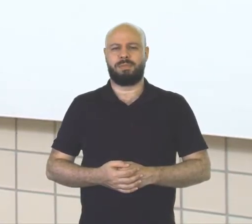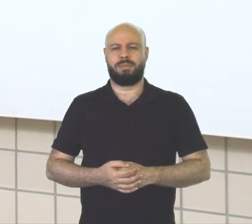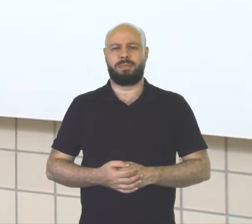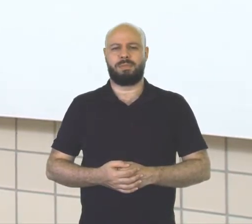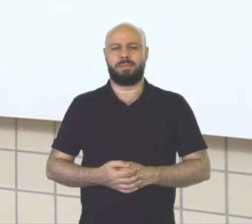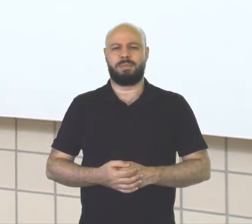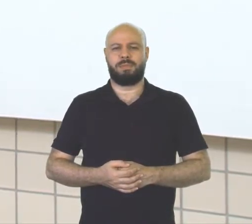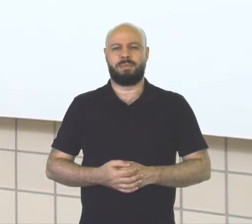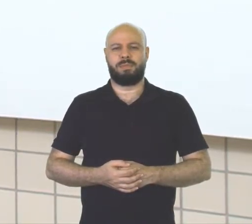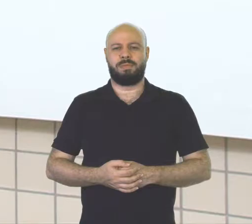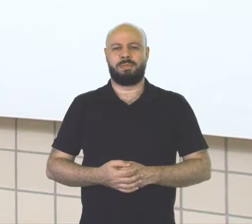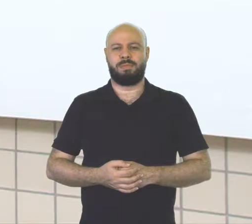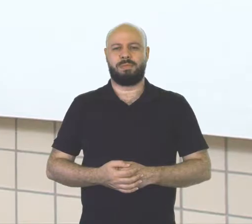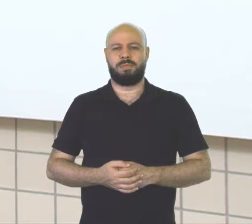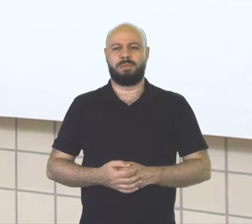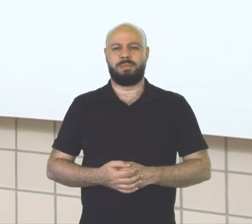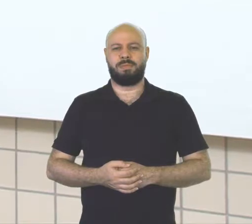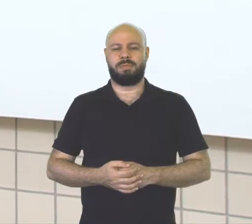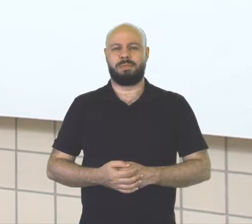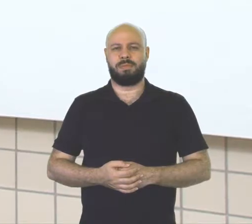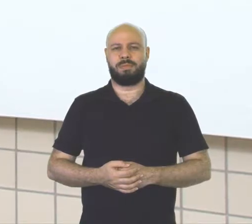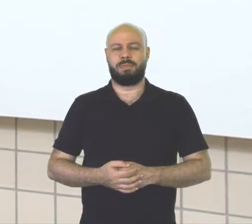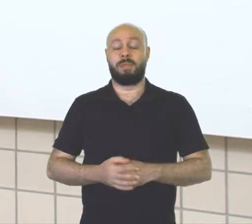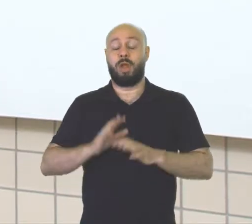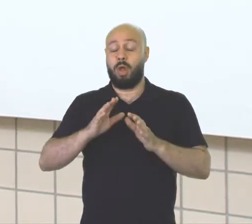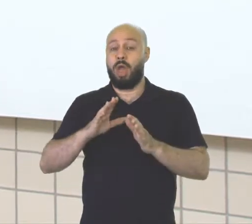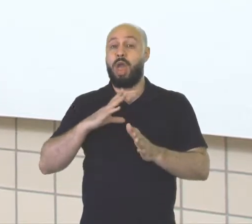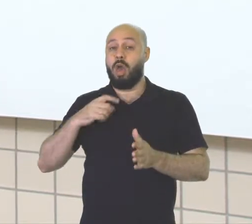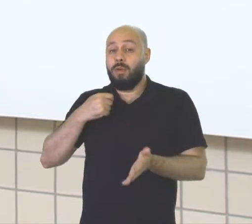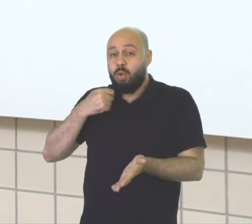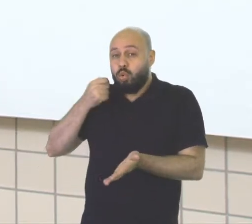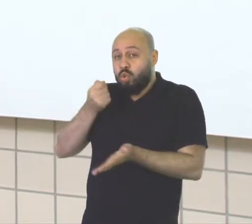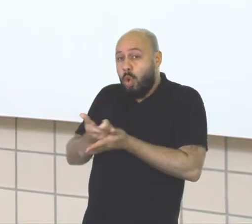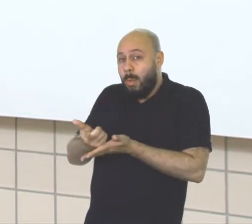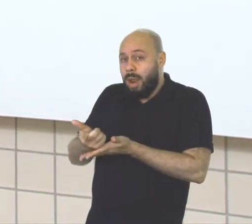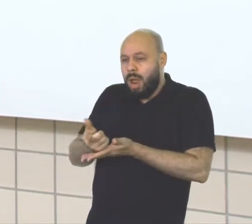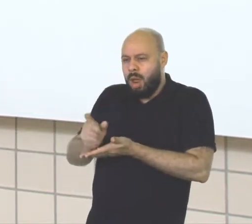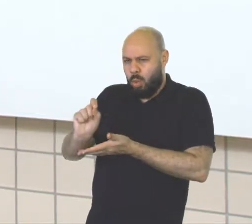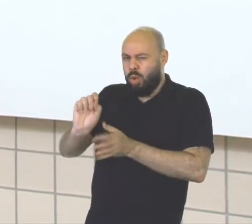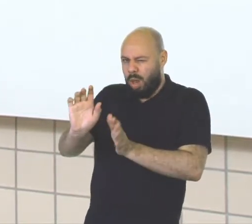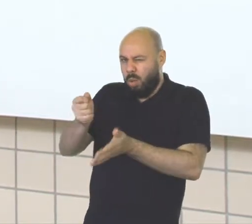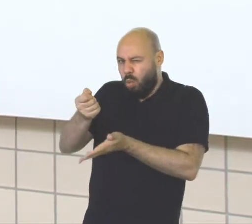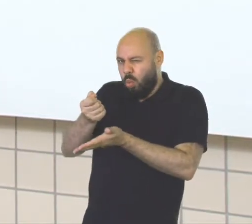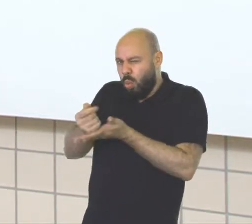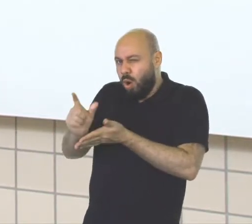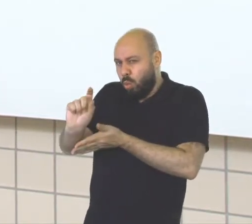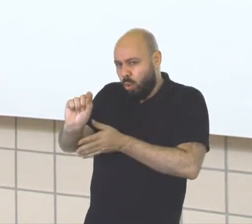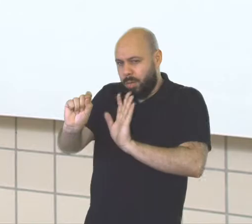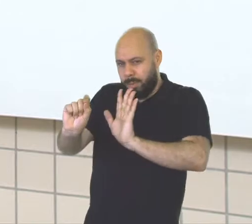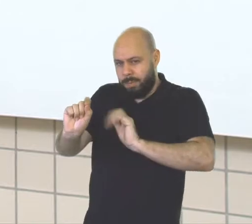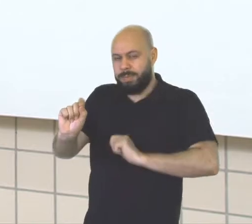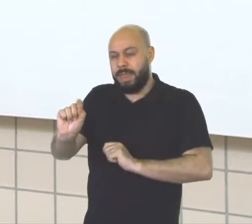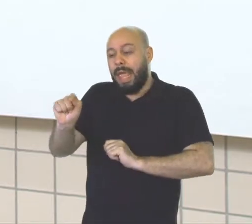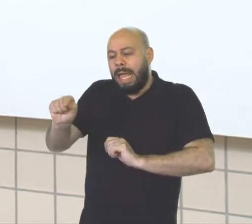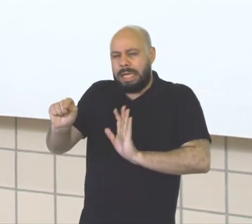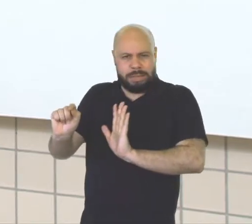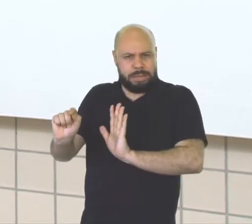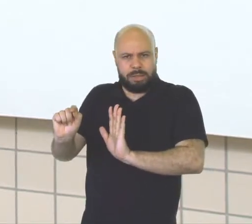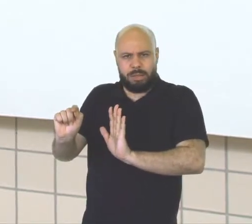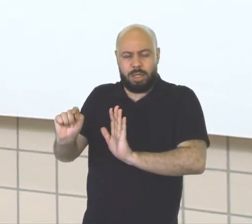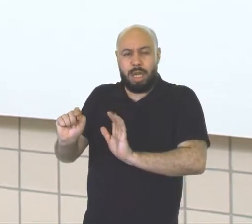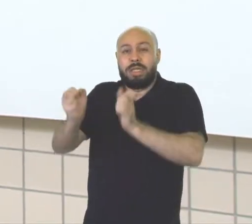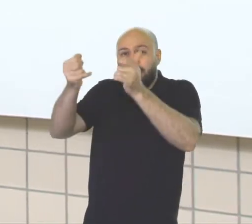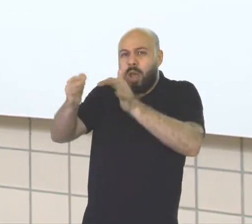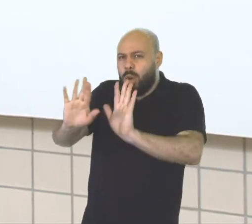it. I will buy it. Tá, eu vou comprar isto, eu irei